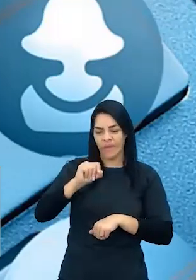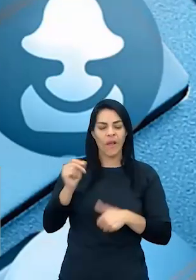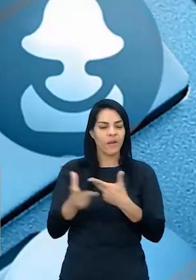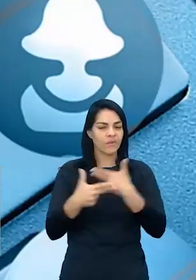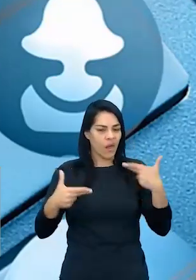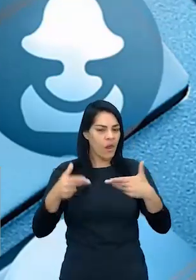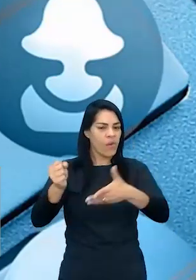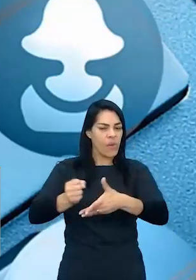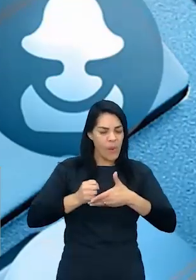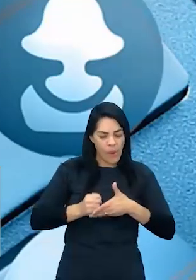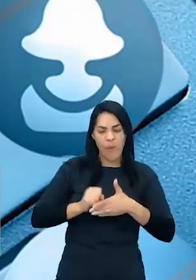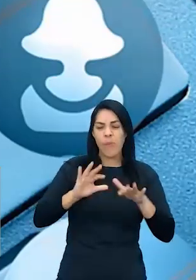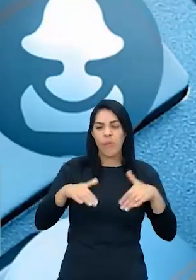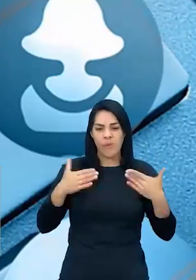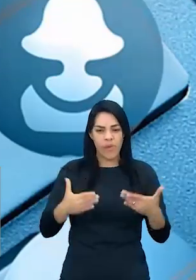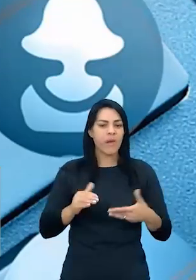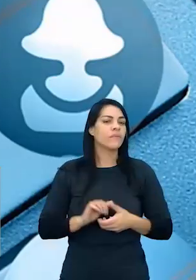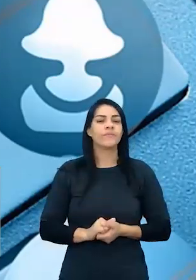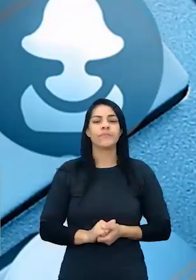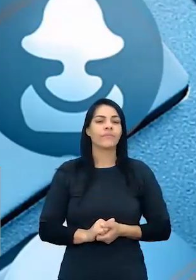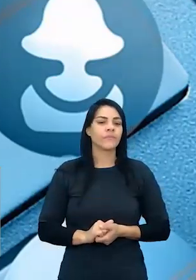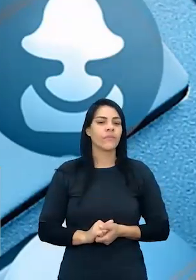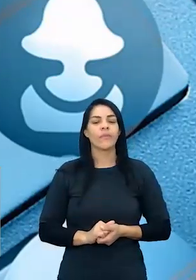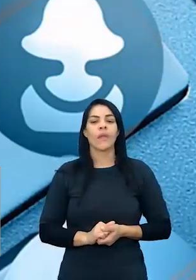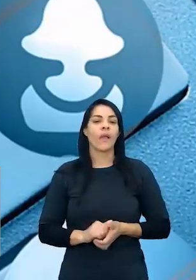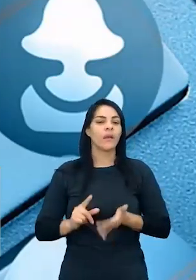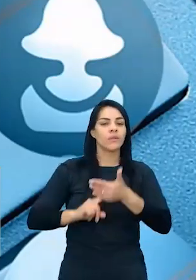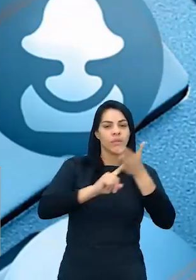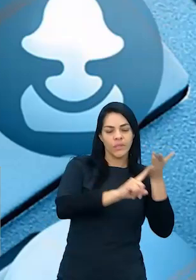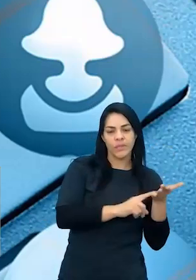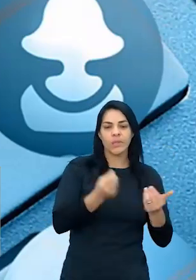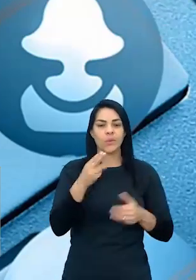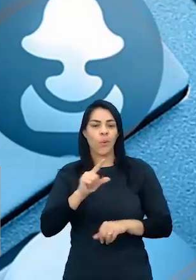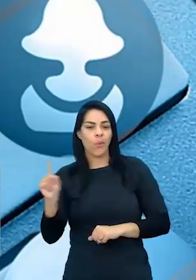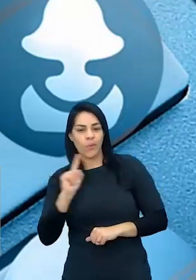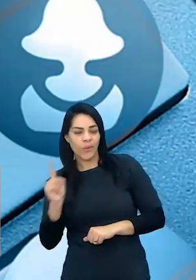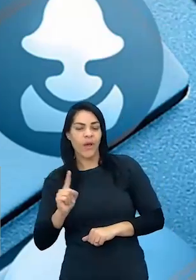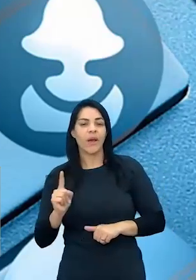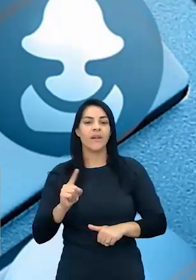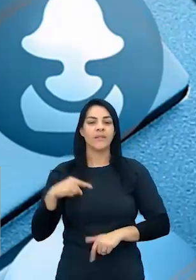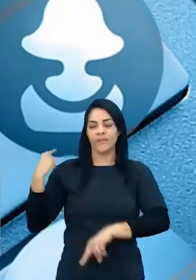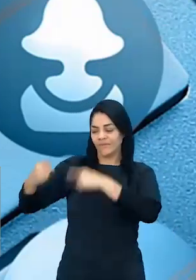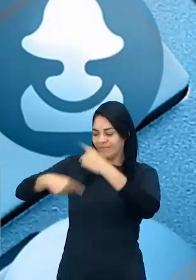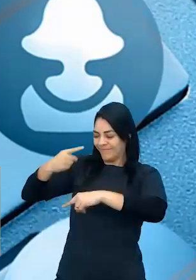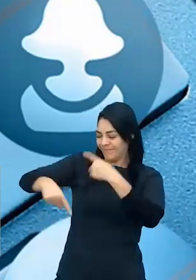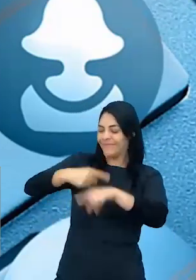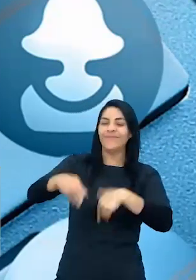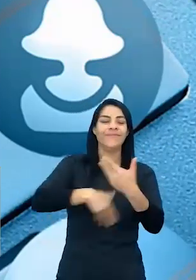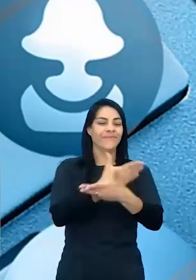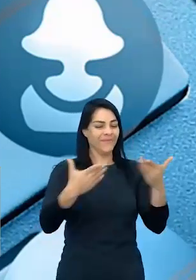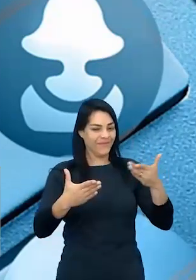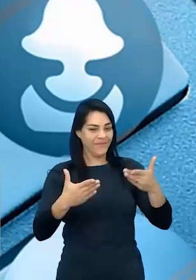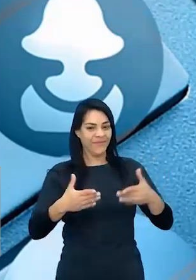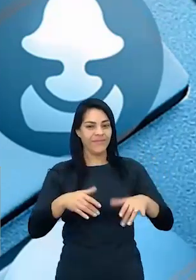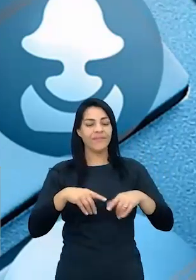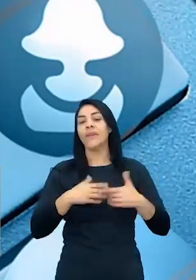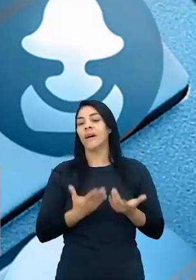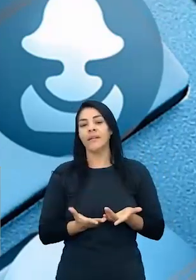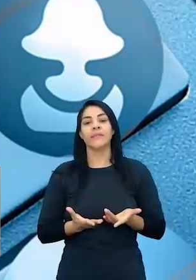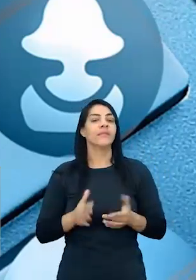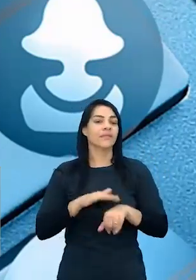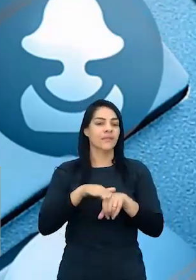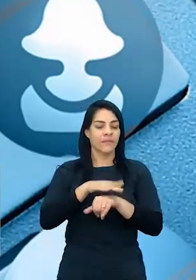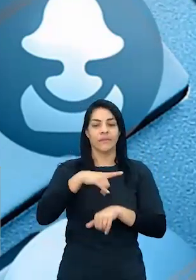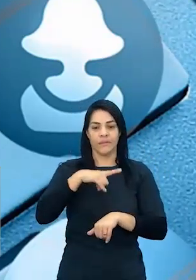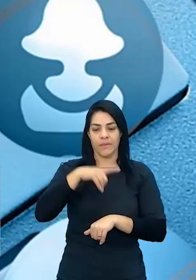Né? Então, os meninos nativos digitais ou não, enfim, gerações que a gente discute aí, né, Ana? A gente tem o sujeito